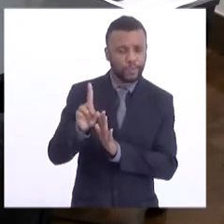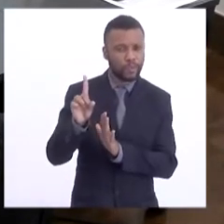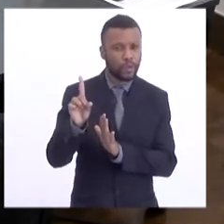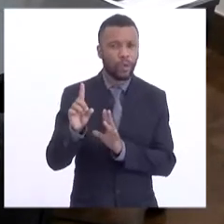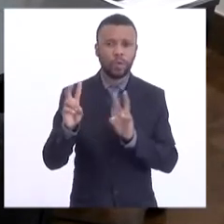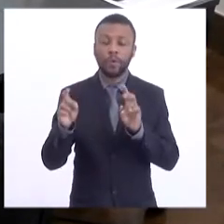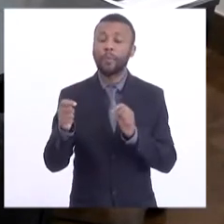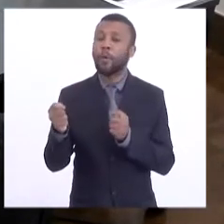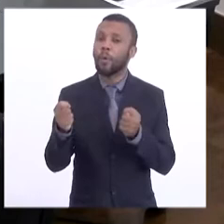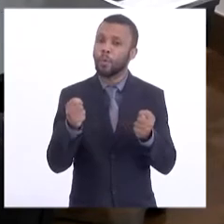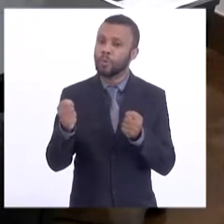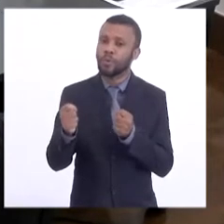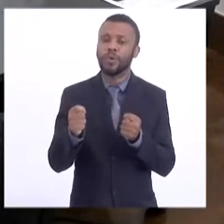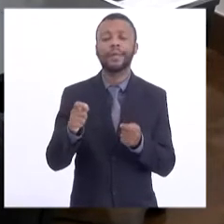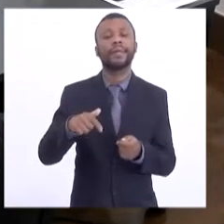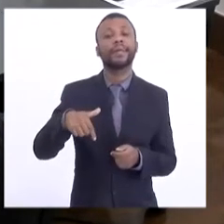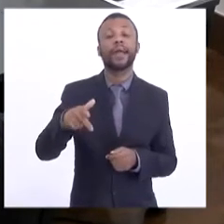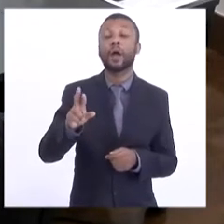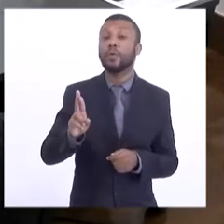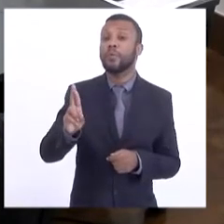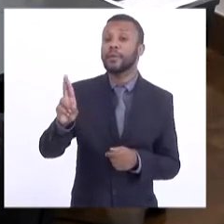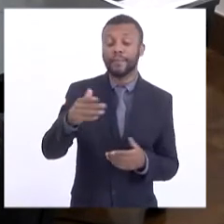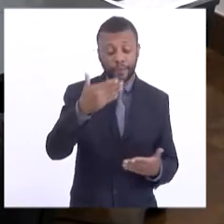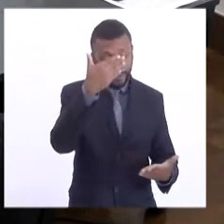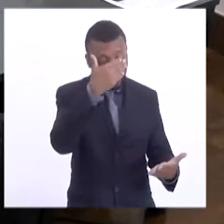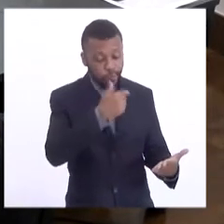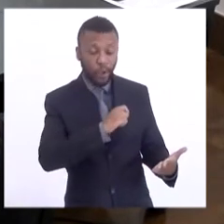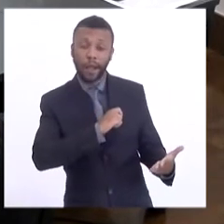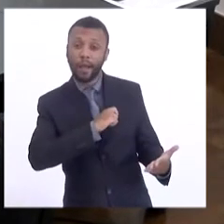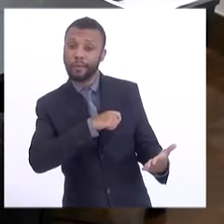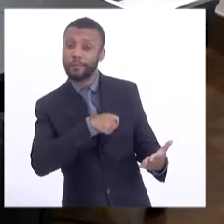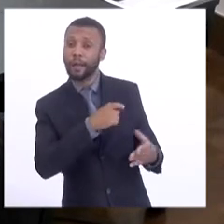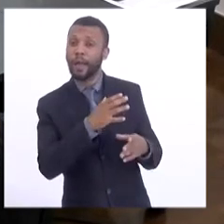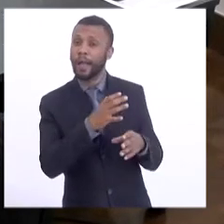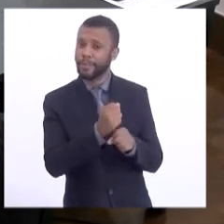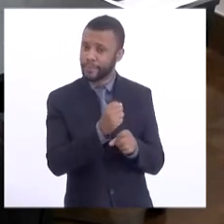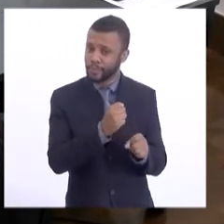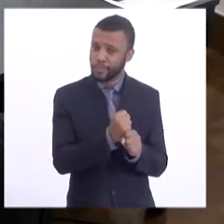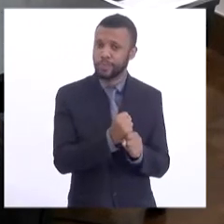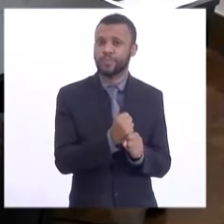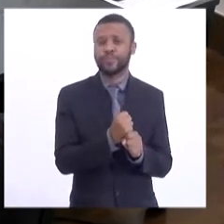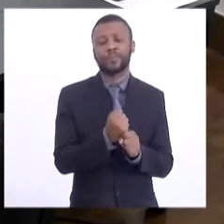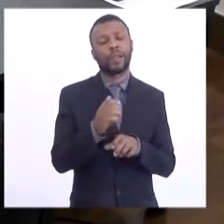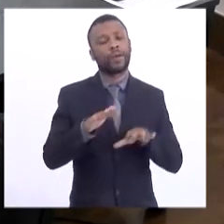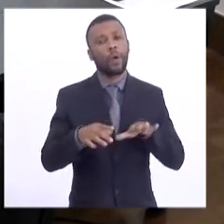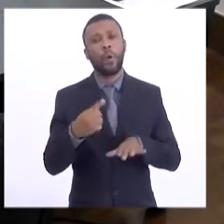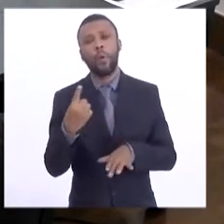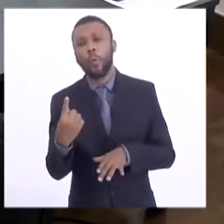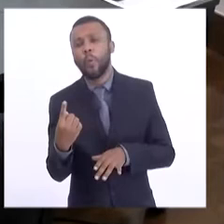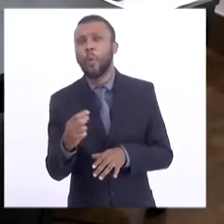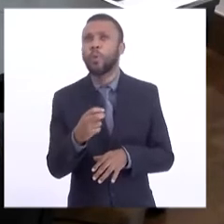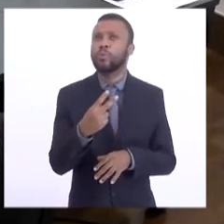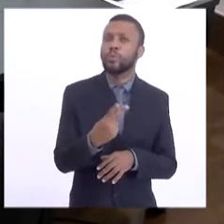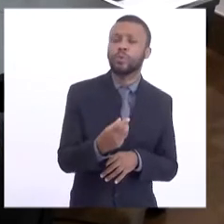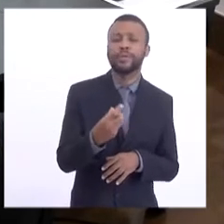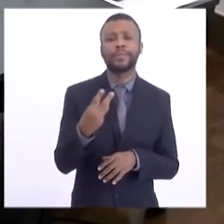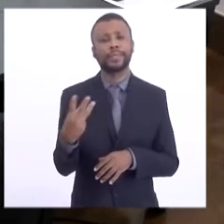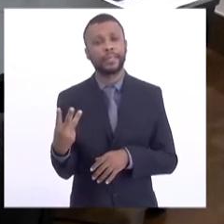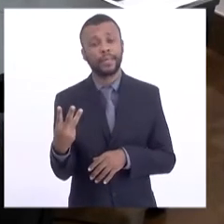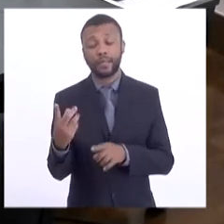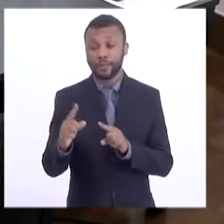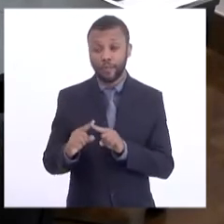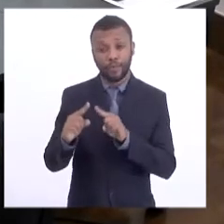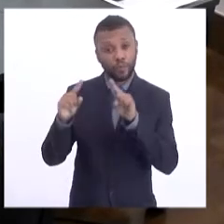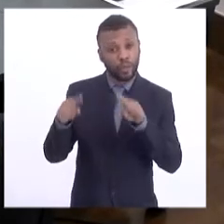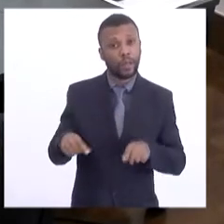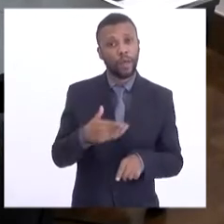se quem a testa e as faturas você tem que ter pelo menos 12 eu quis até os três ser um funcionário